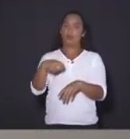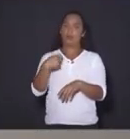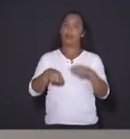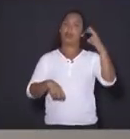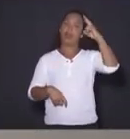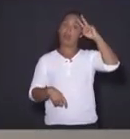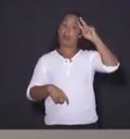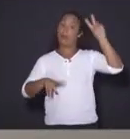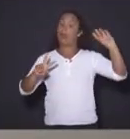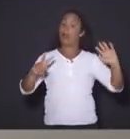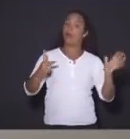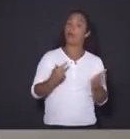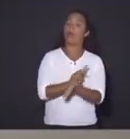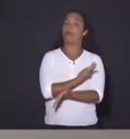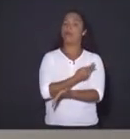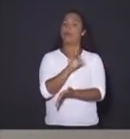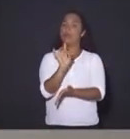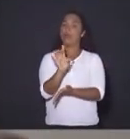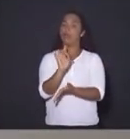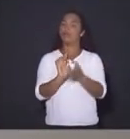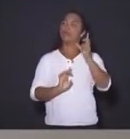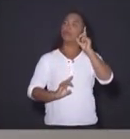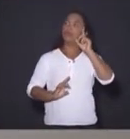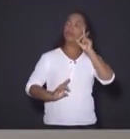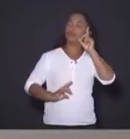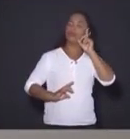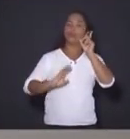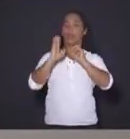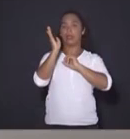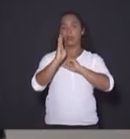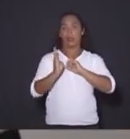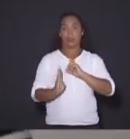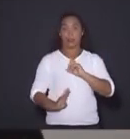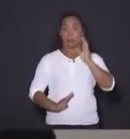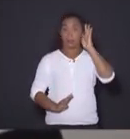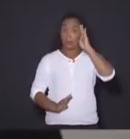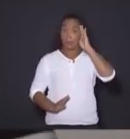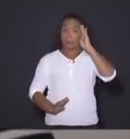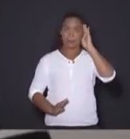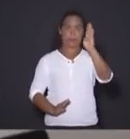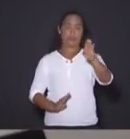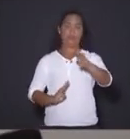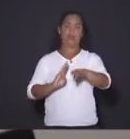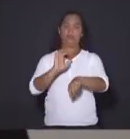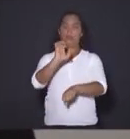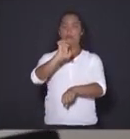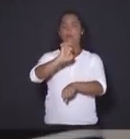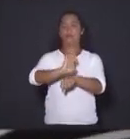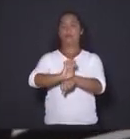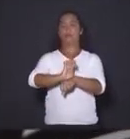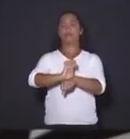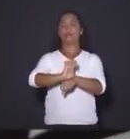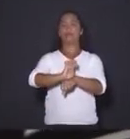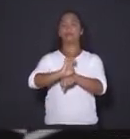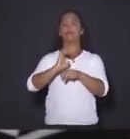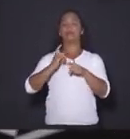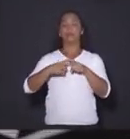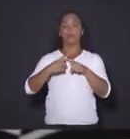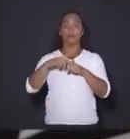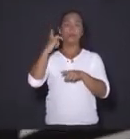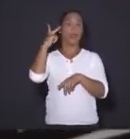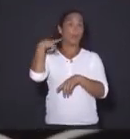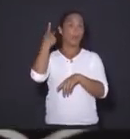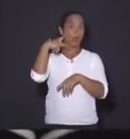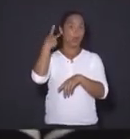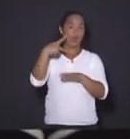aconteça não só no cotidiano de cada brasileiro mas principalmente na esfera do estado porque é também política de